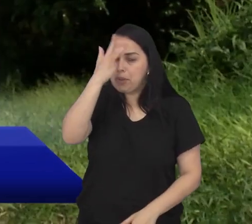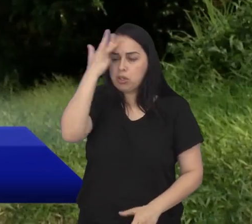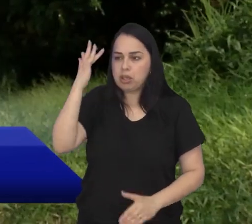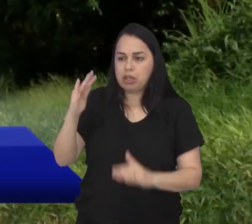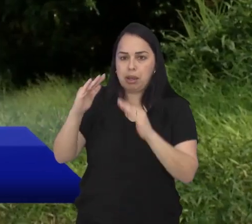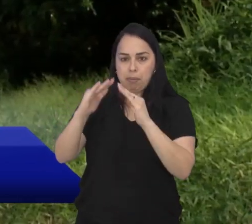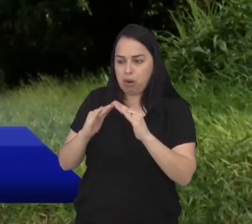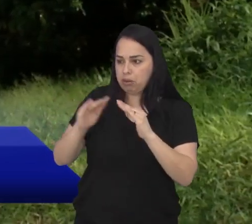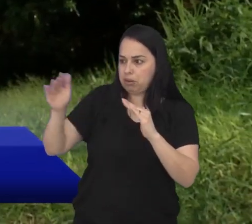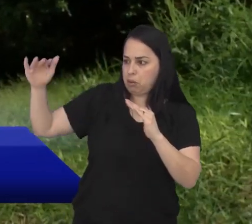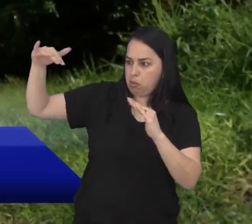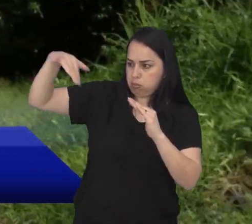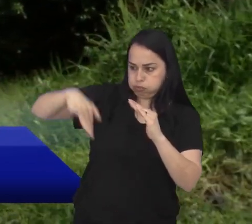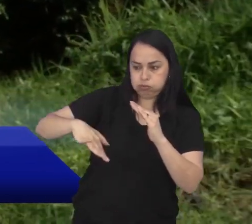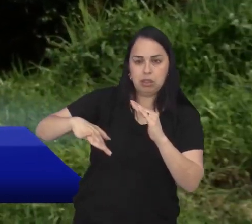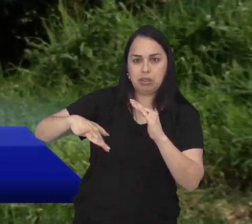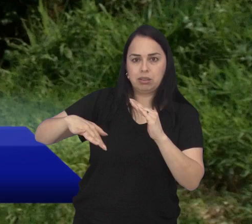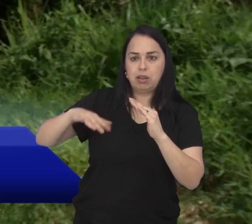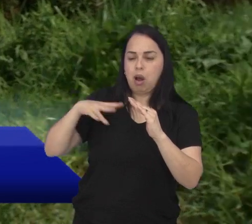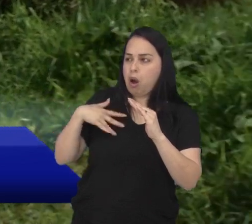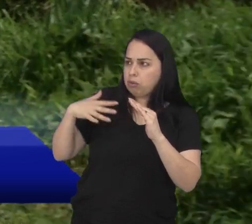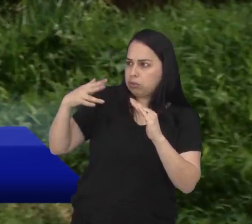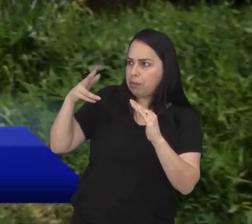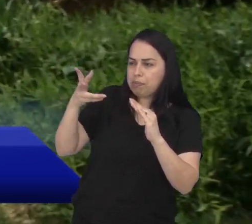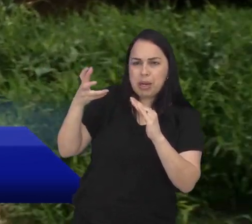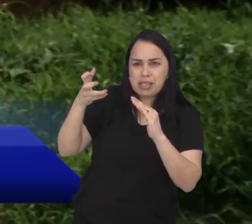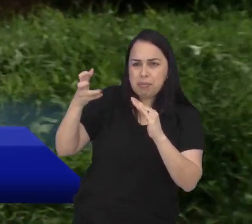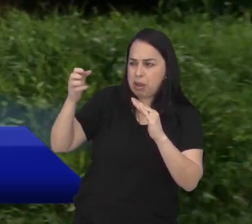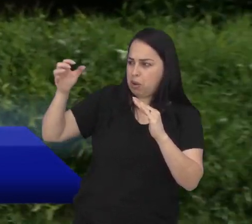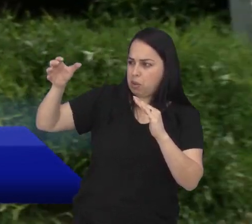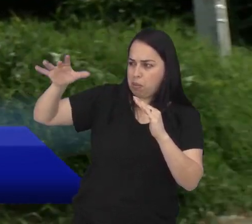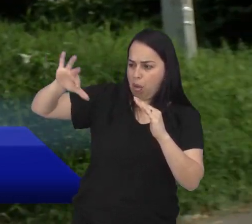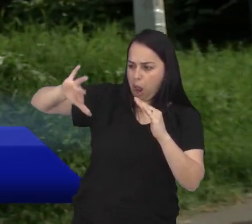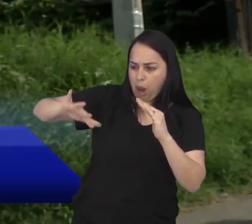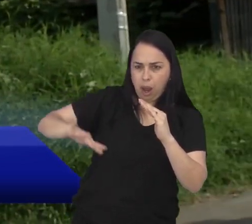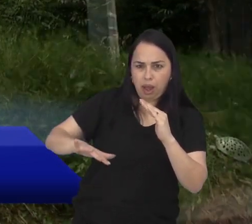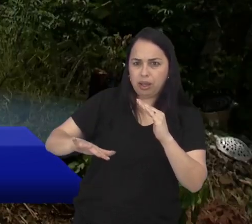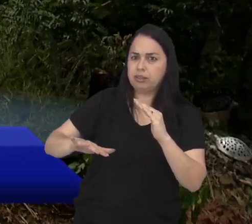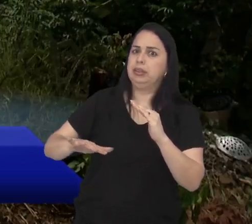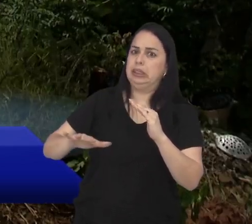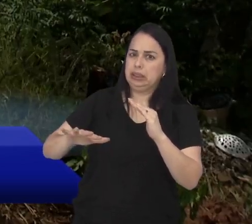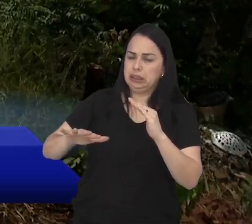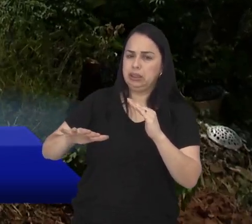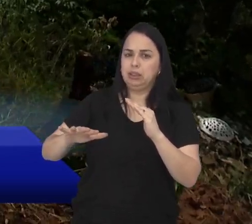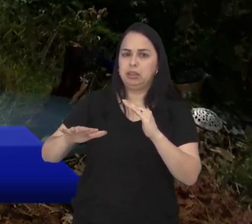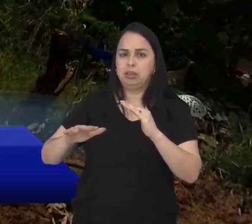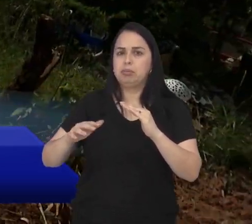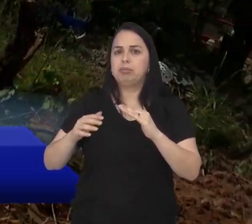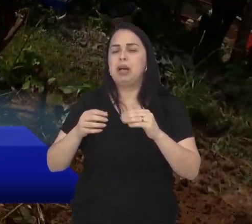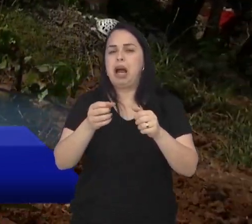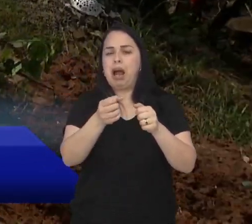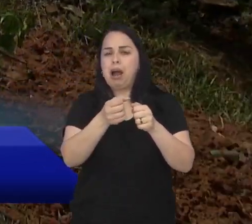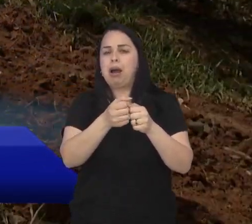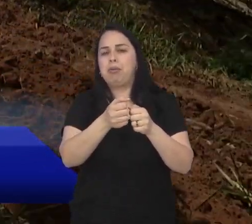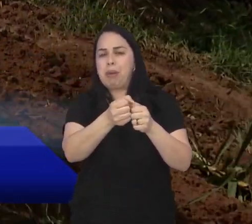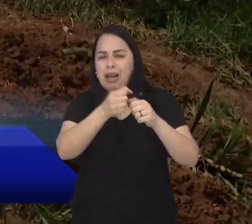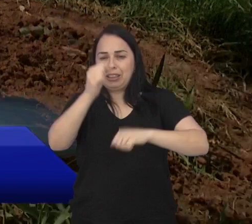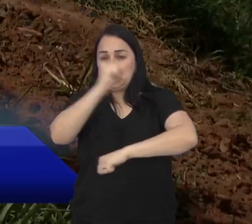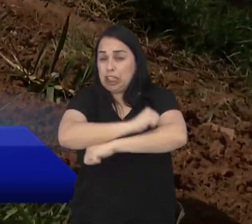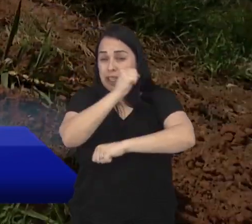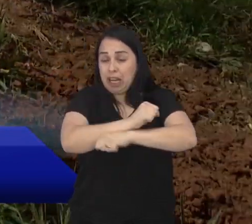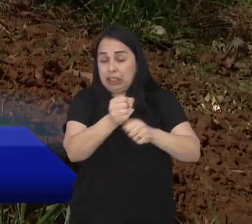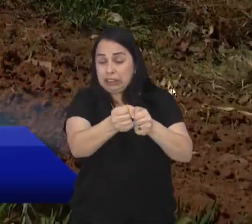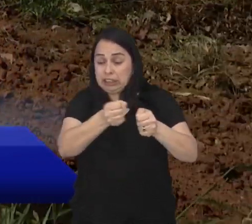né? Um degrau de abatimento, a terra rolando, barrenta, uma janela que está emperrando, um